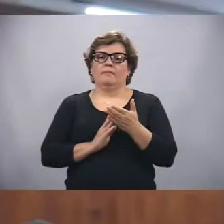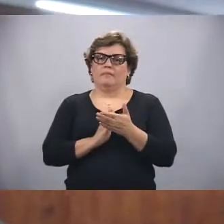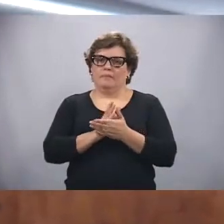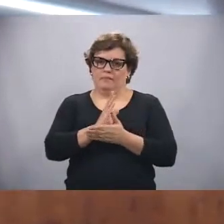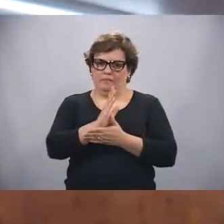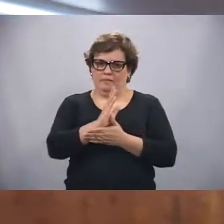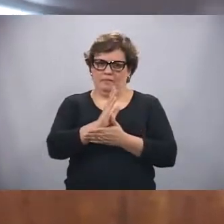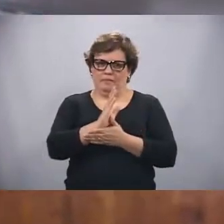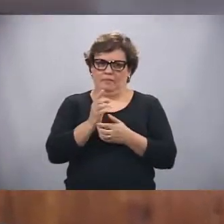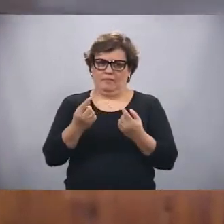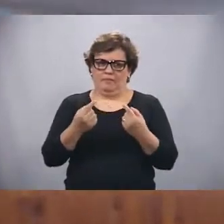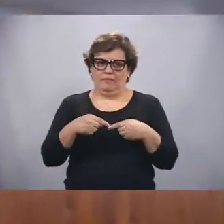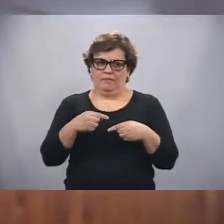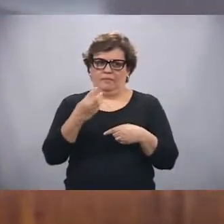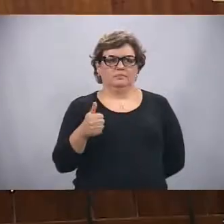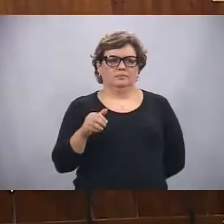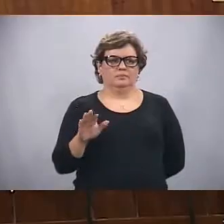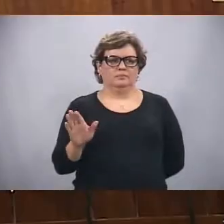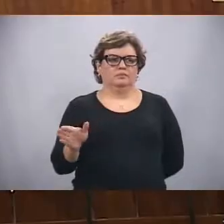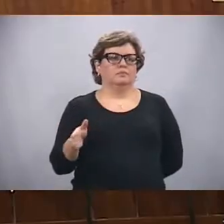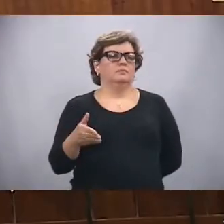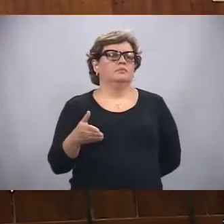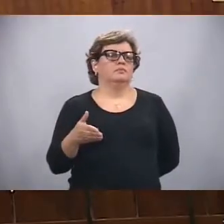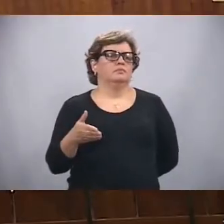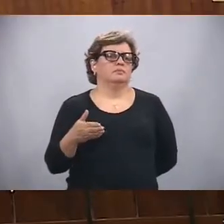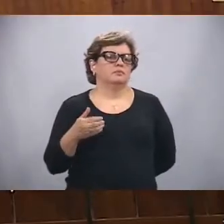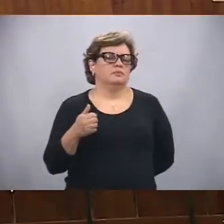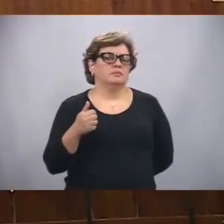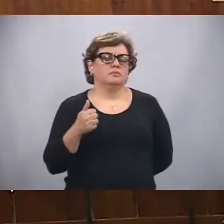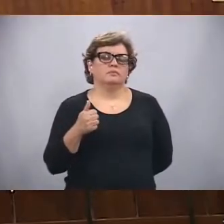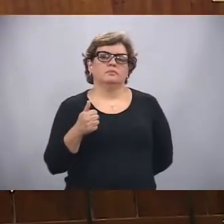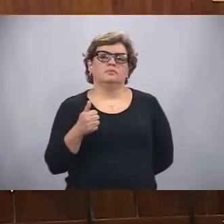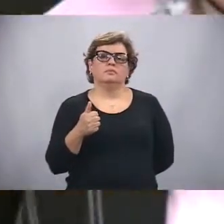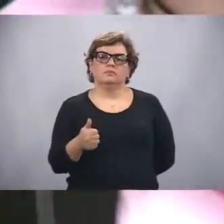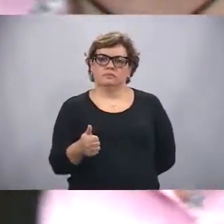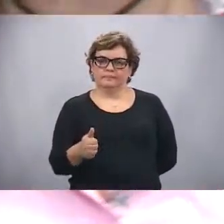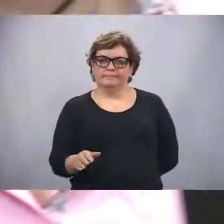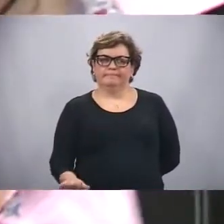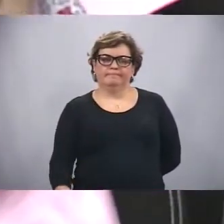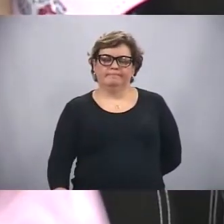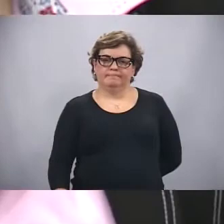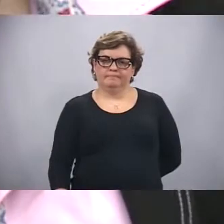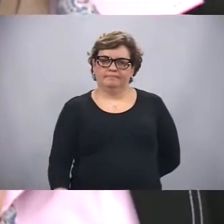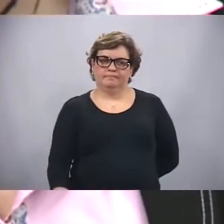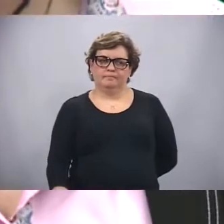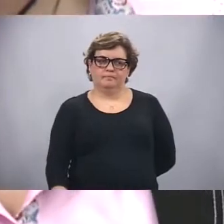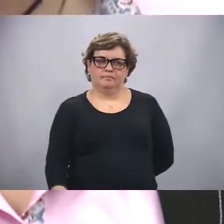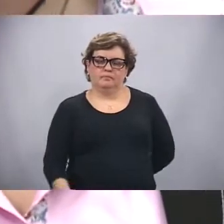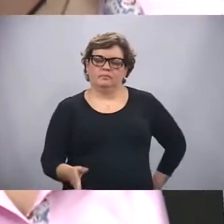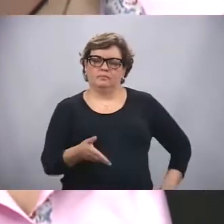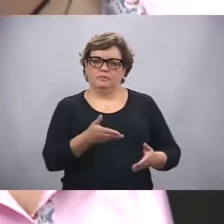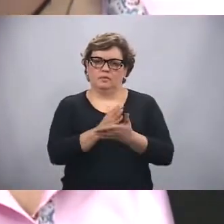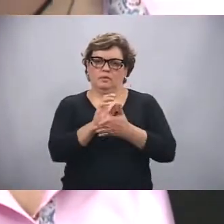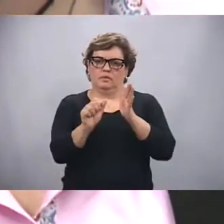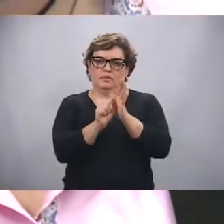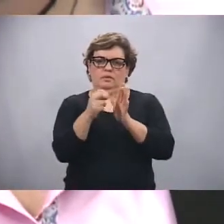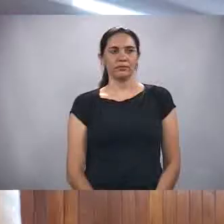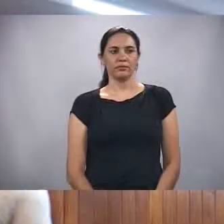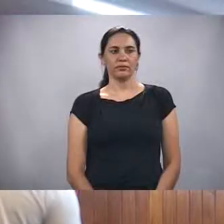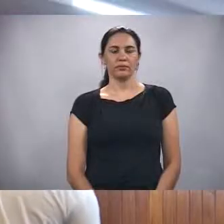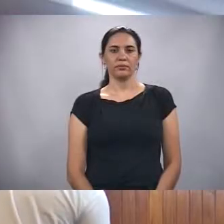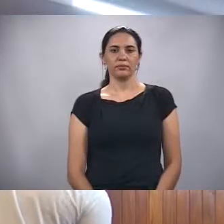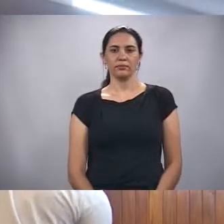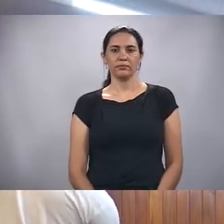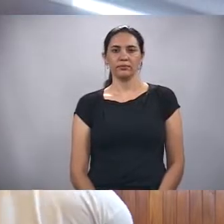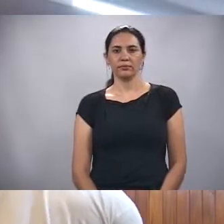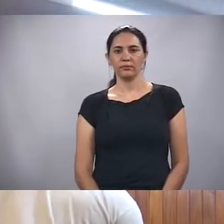aprovado contra três votos o presidente da Câmara só vota em caso de empate mesmo assim o delegado Wilson Damasceno se